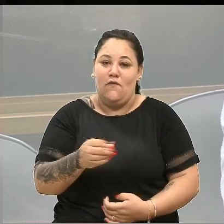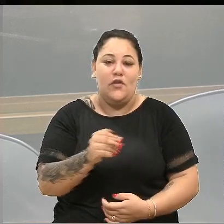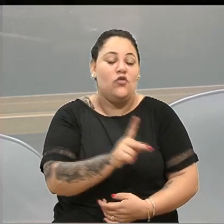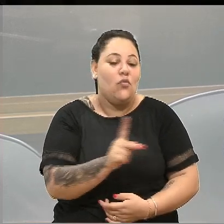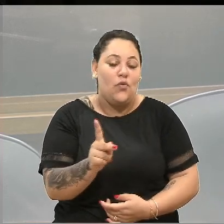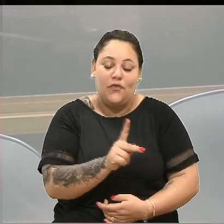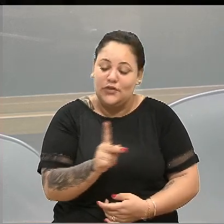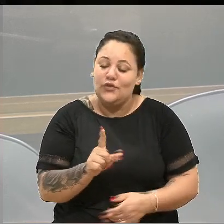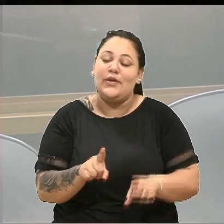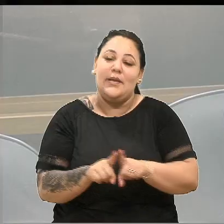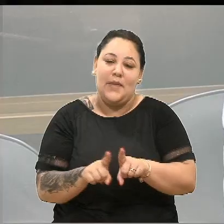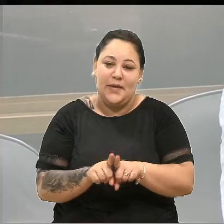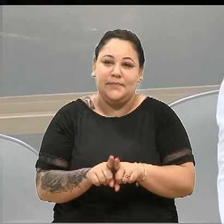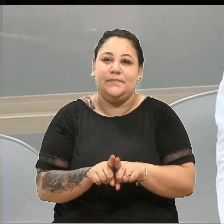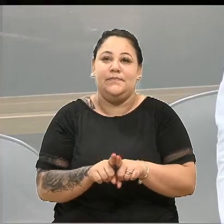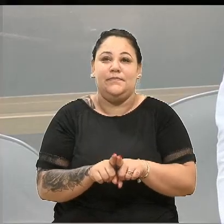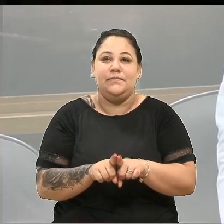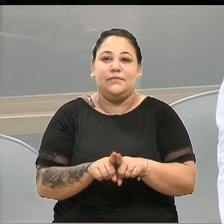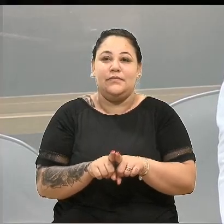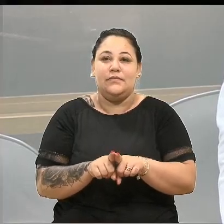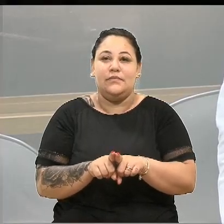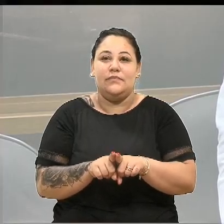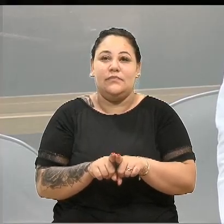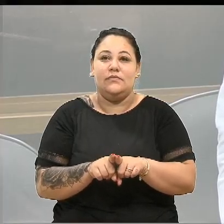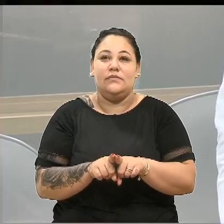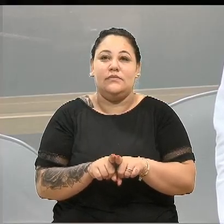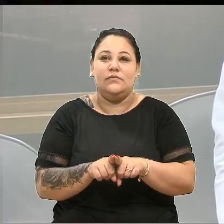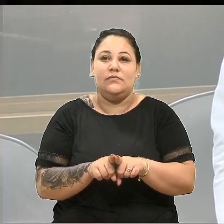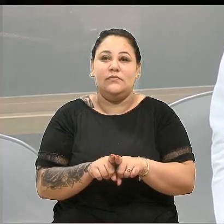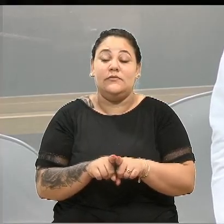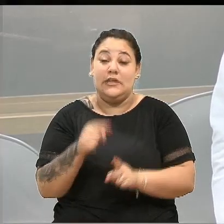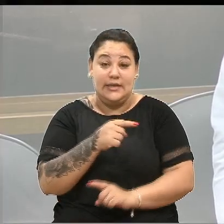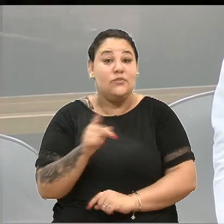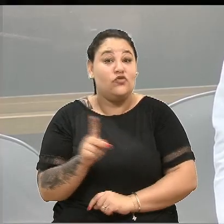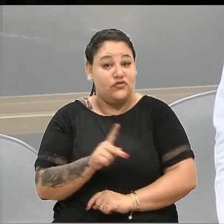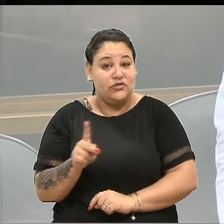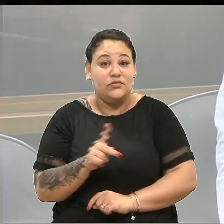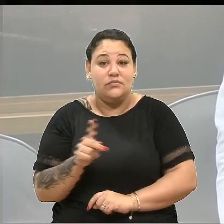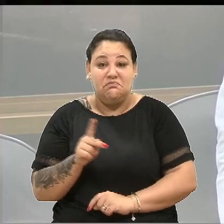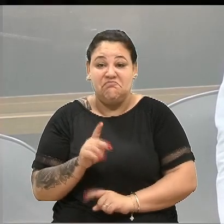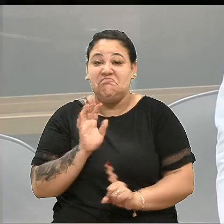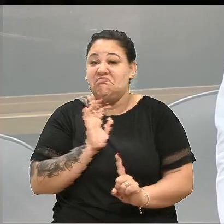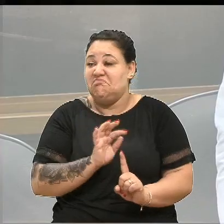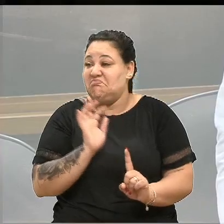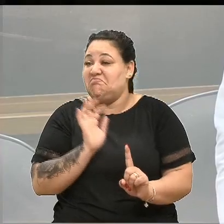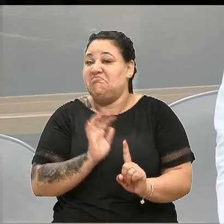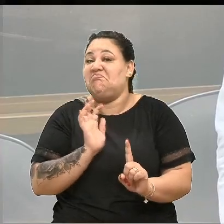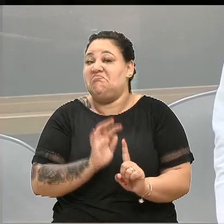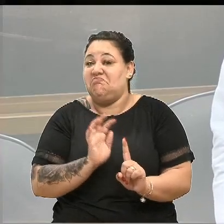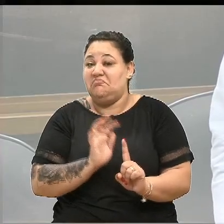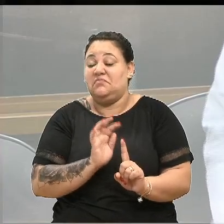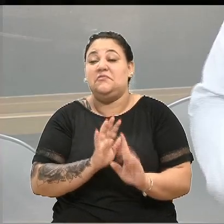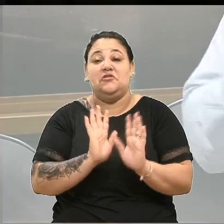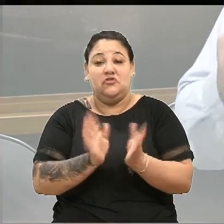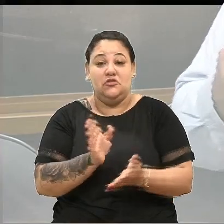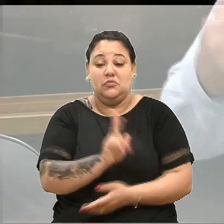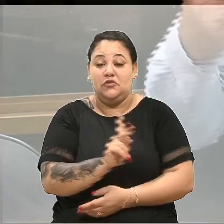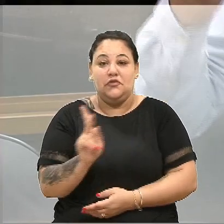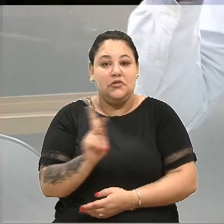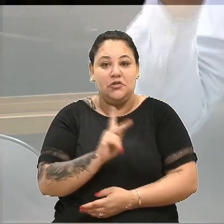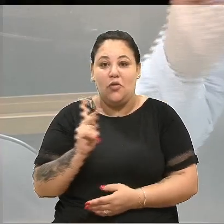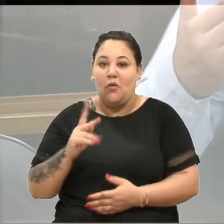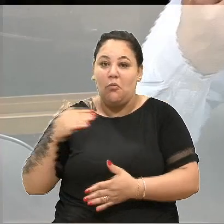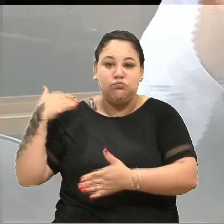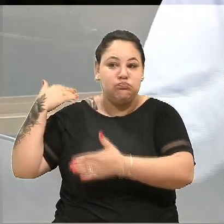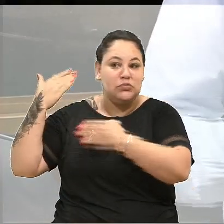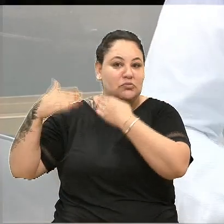José Clemente Pozenato, neto, o Pozenato que inspirou e foi professor de gerações